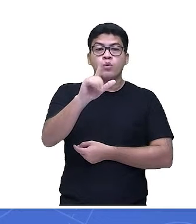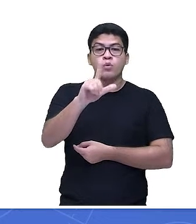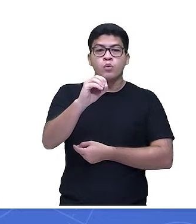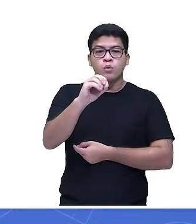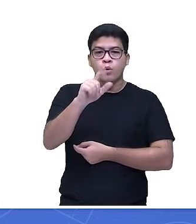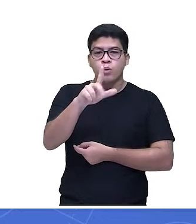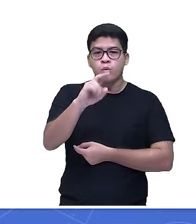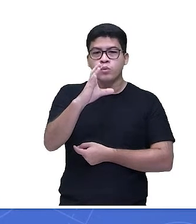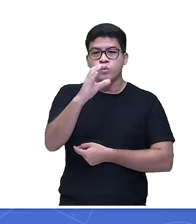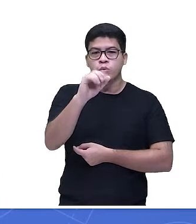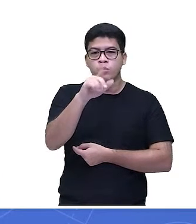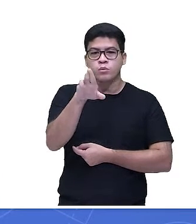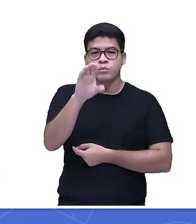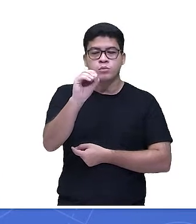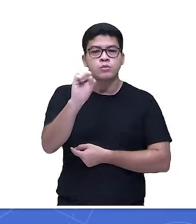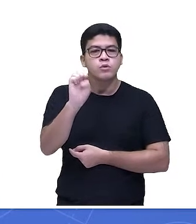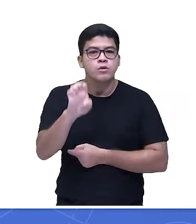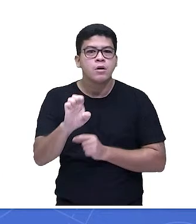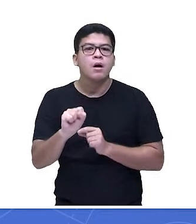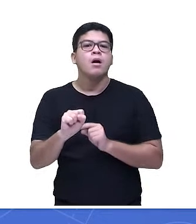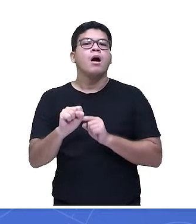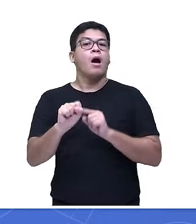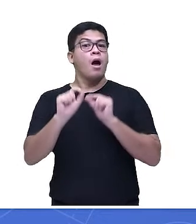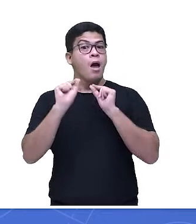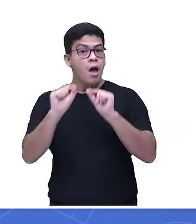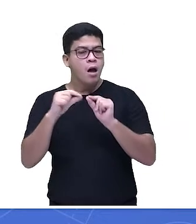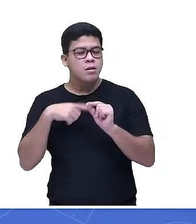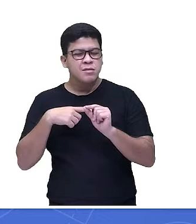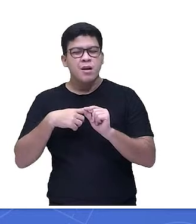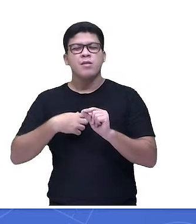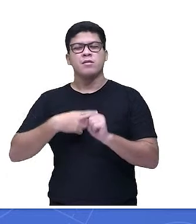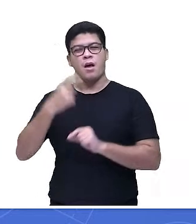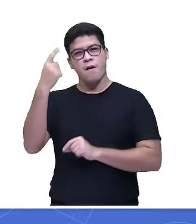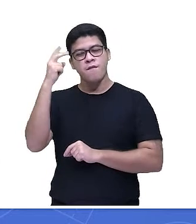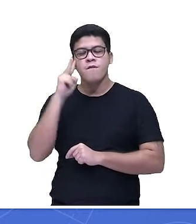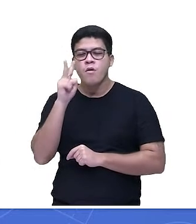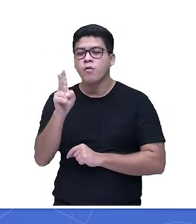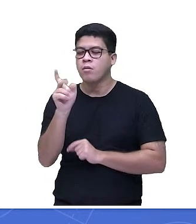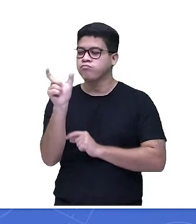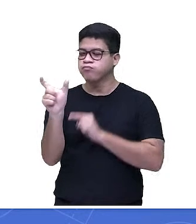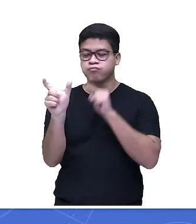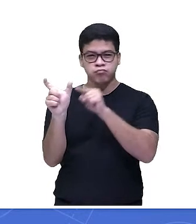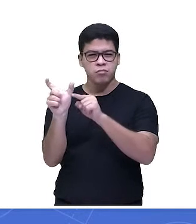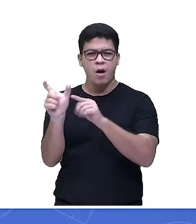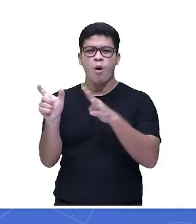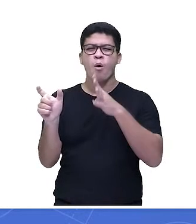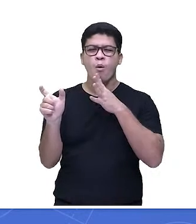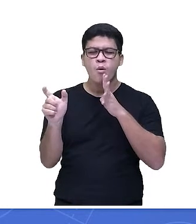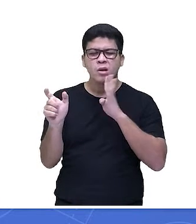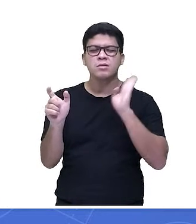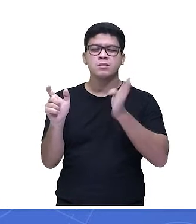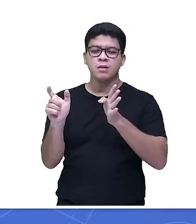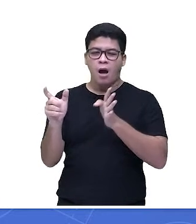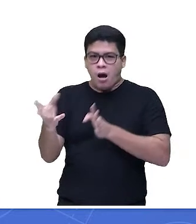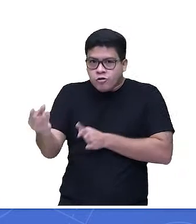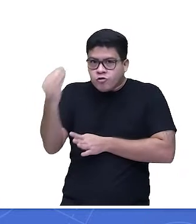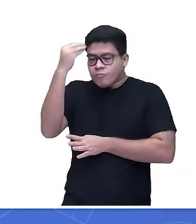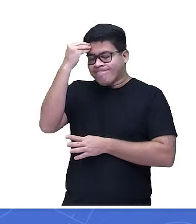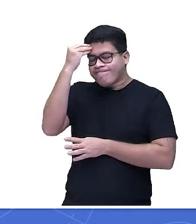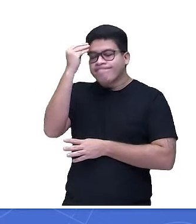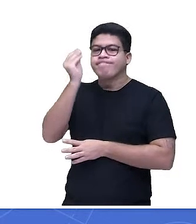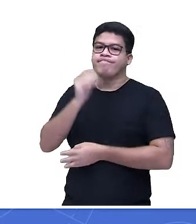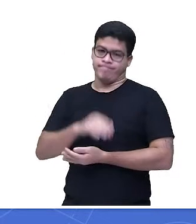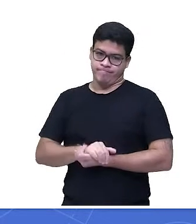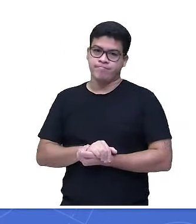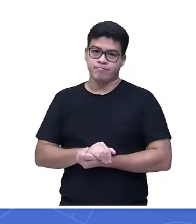essa palavra, solução. Você vai ouvir muito na química do segundo ano. As partículas nessas soluções estão